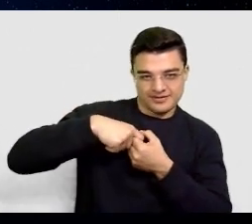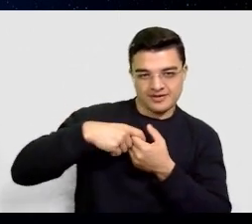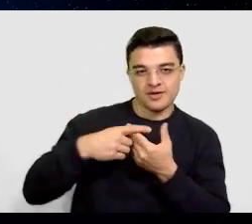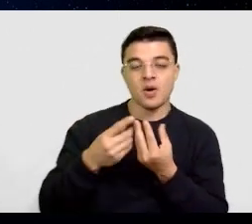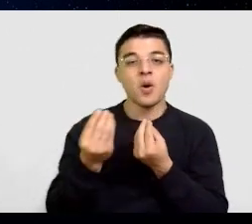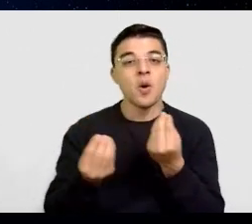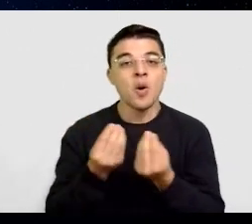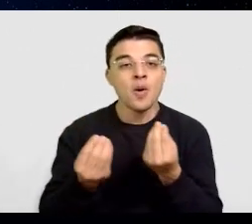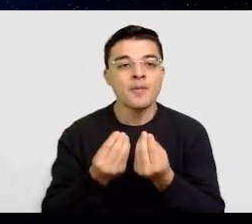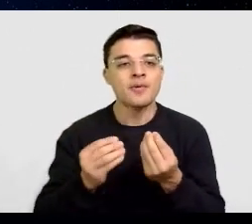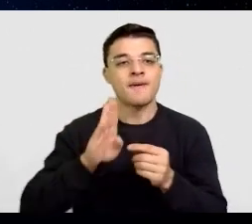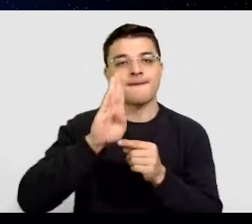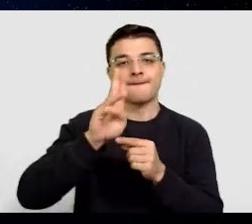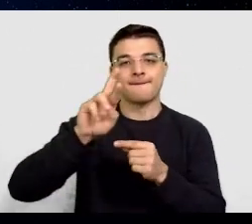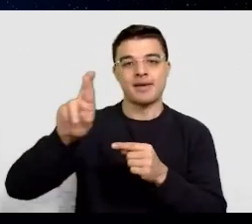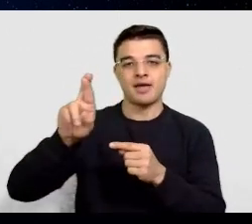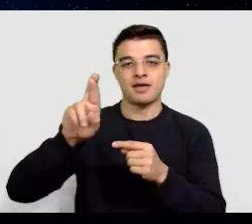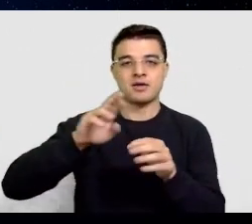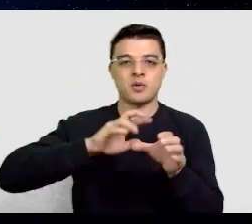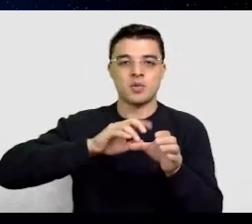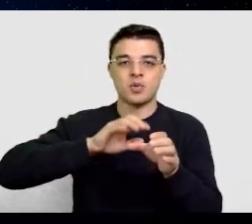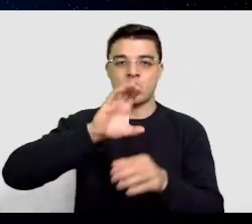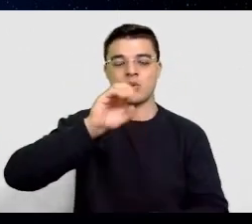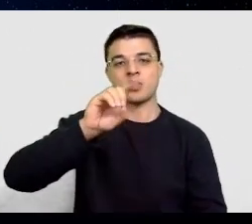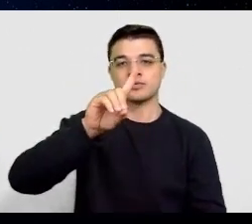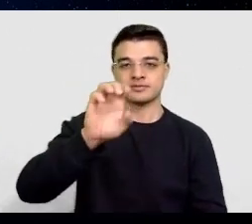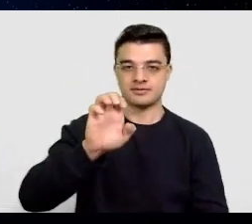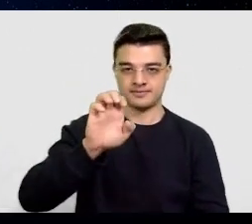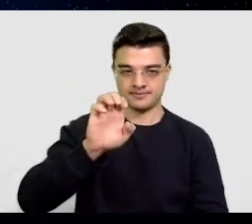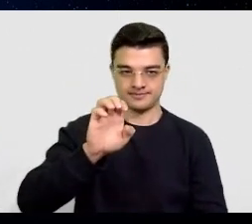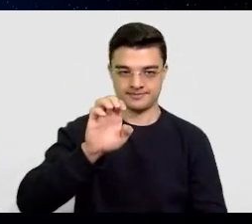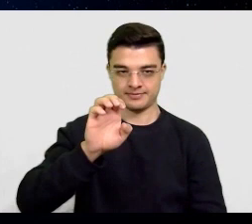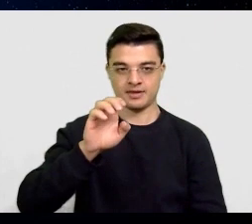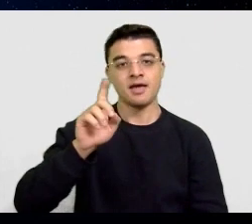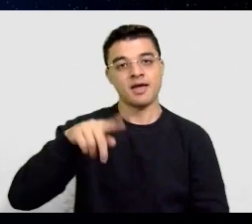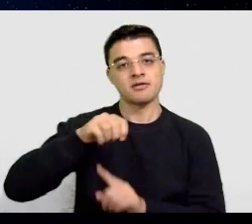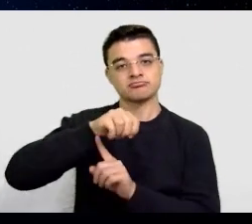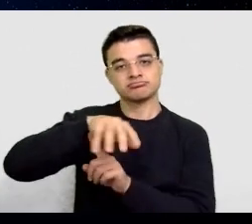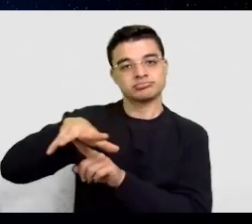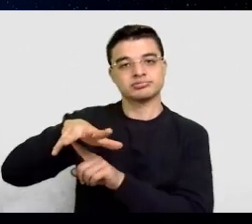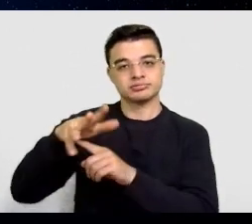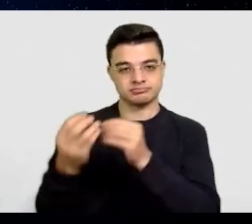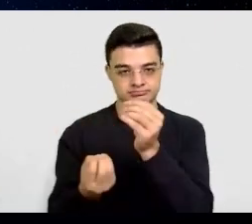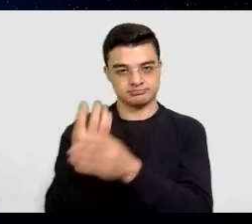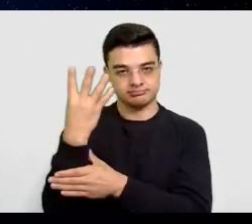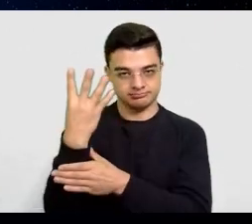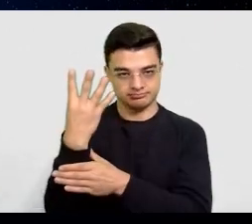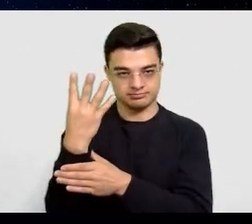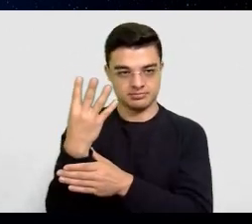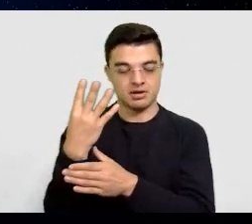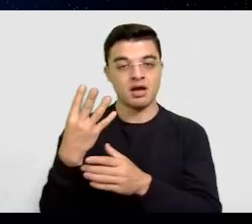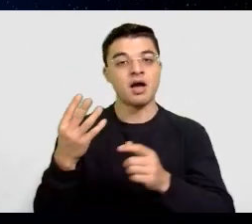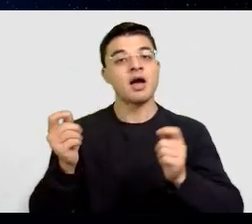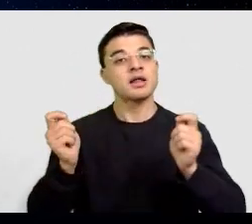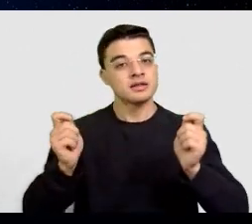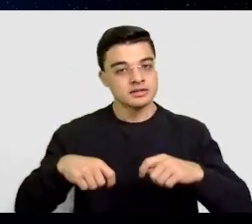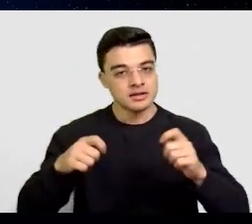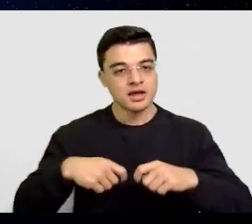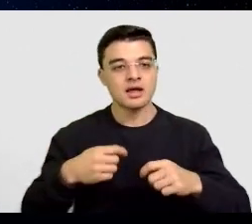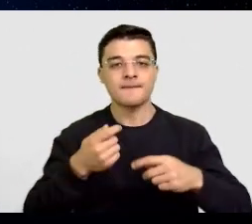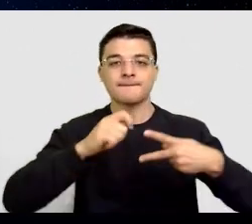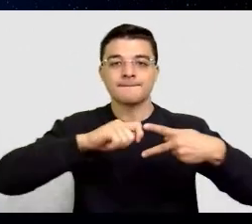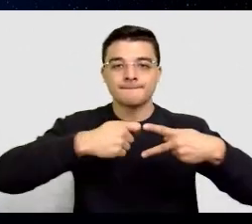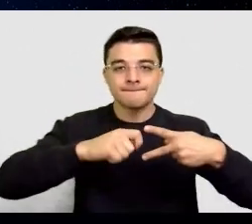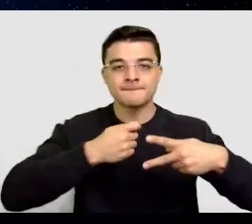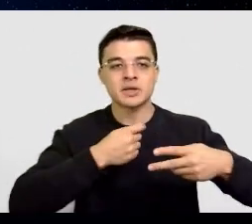BR Code. Esse padrão BR Code ele foi estabelecido pelo Bacen, né, para normatizar aí como que as transações Pix